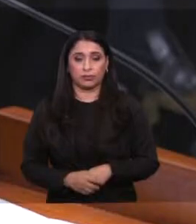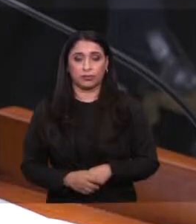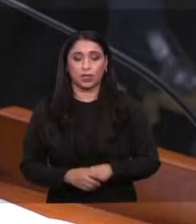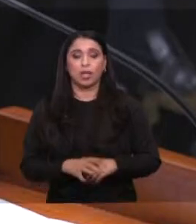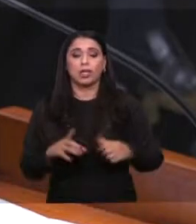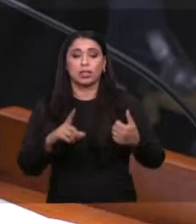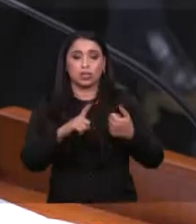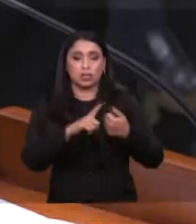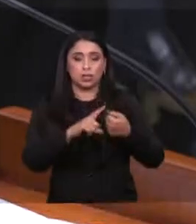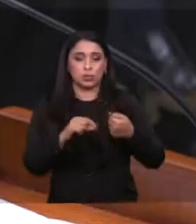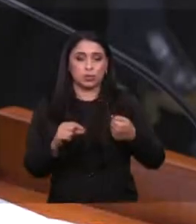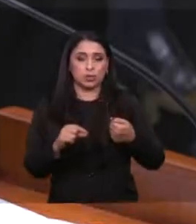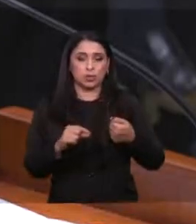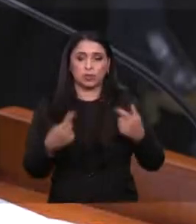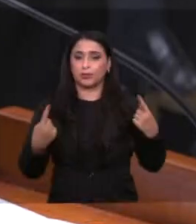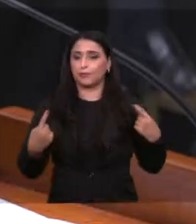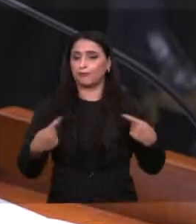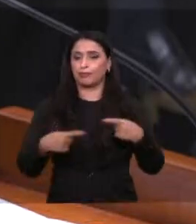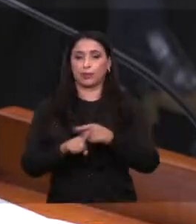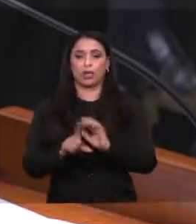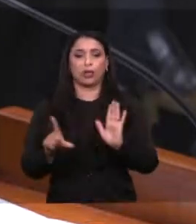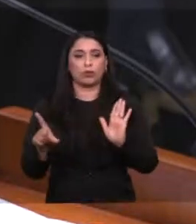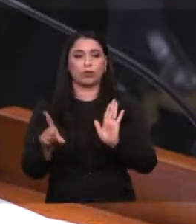dispositivos que são inconstitucionais,